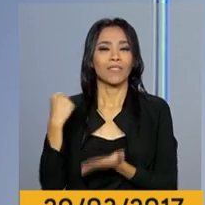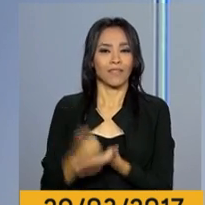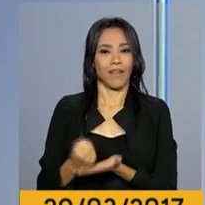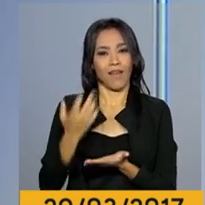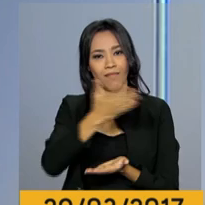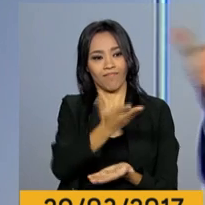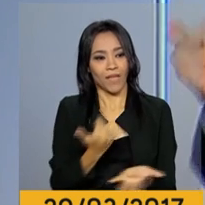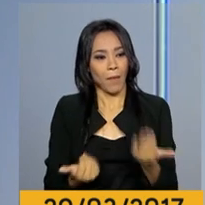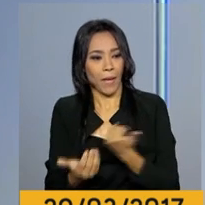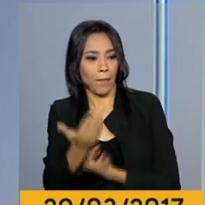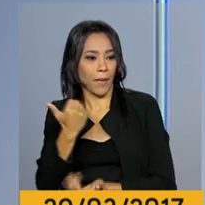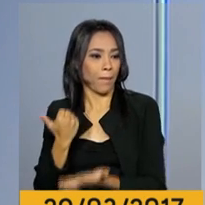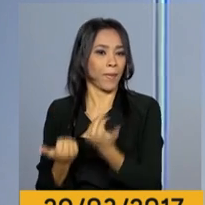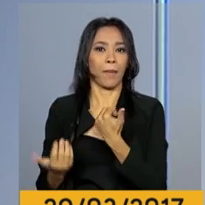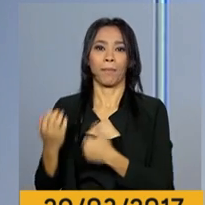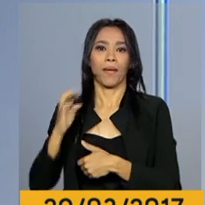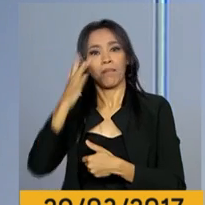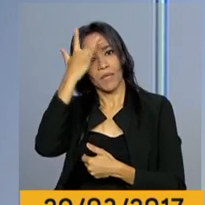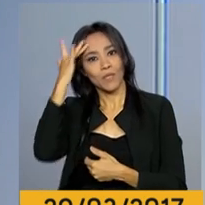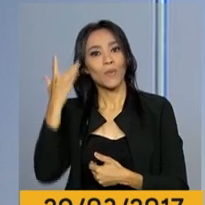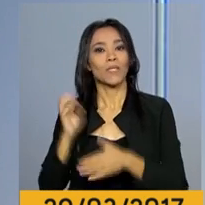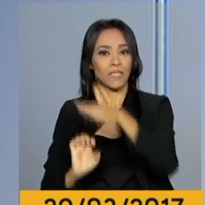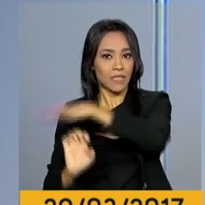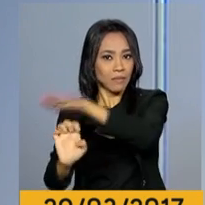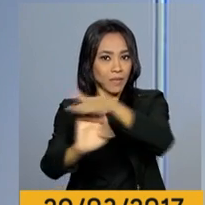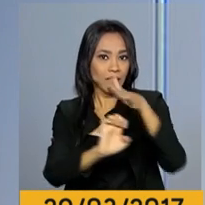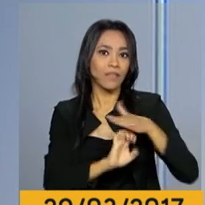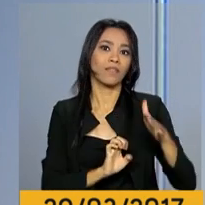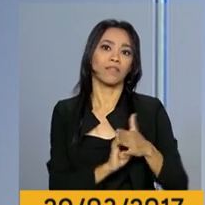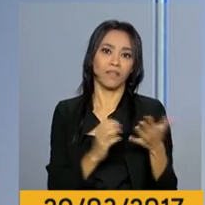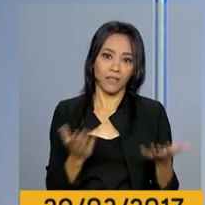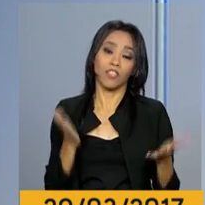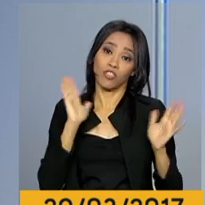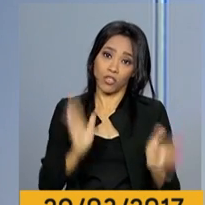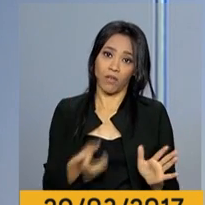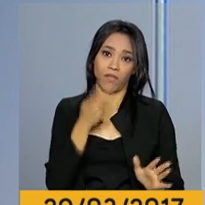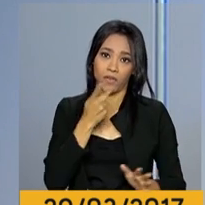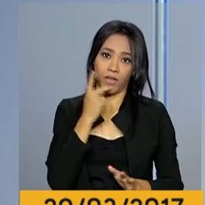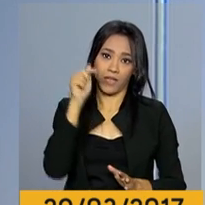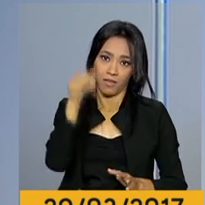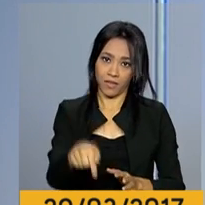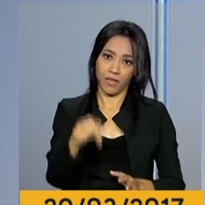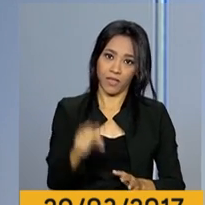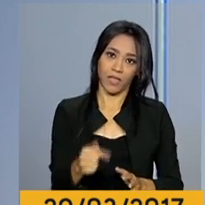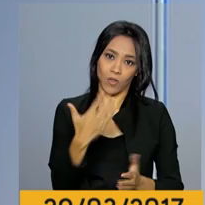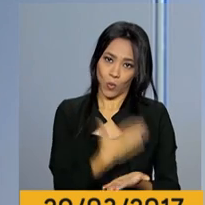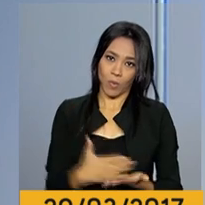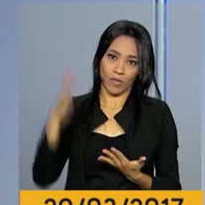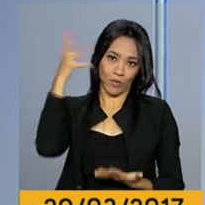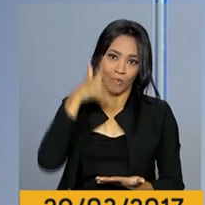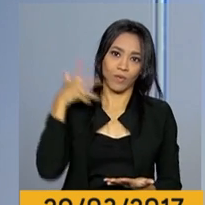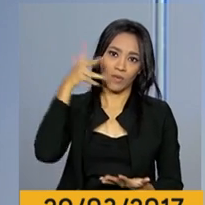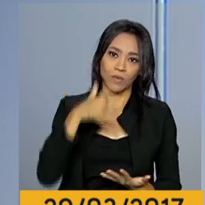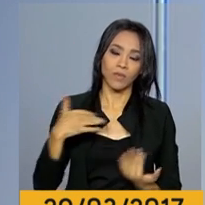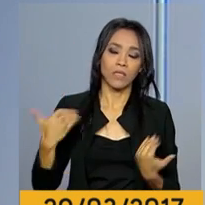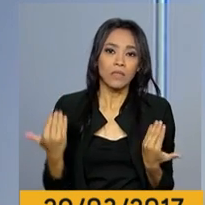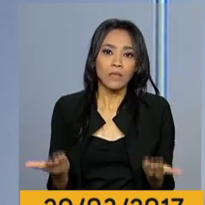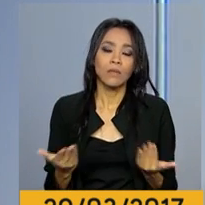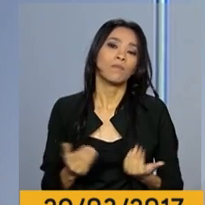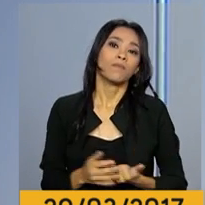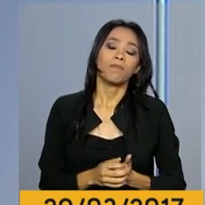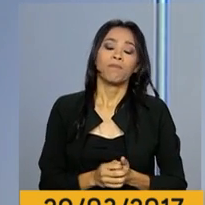barulho isso abriu empregos como mencionamos no início da nossa fala então a